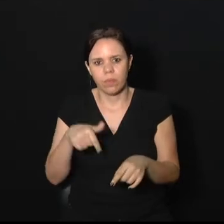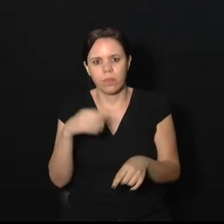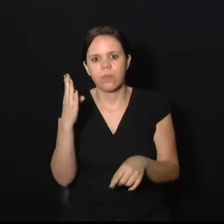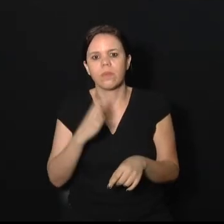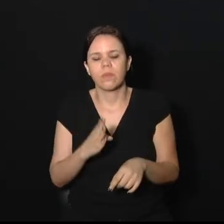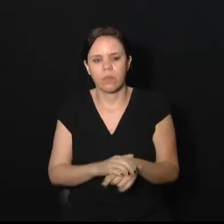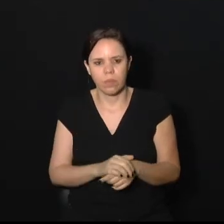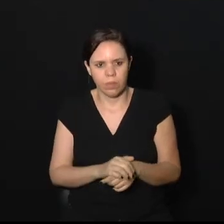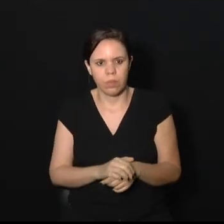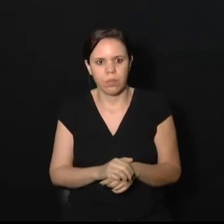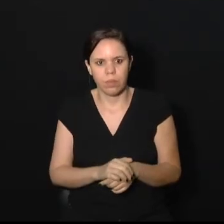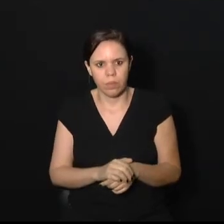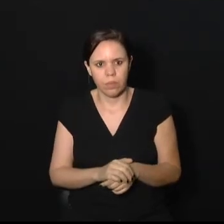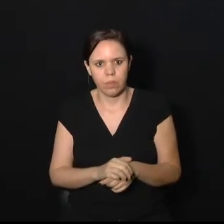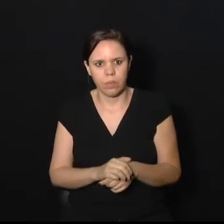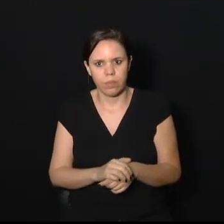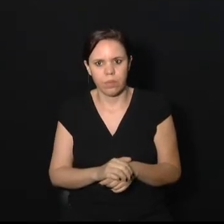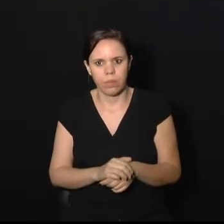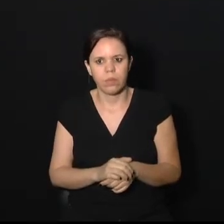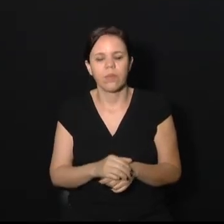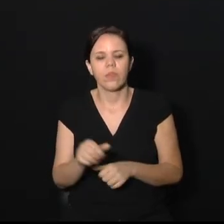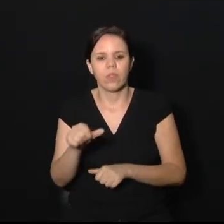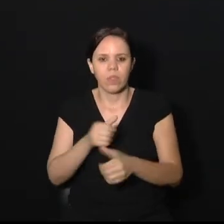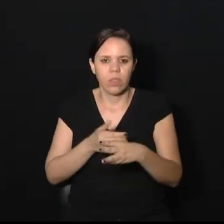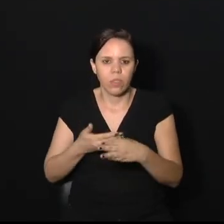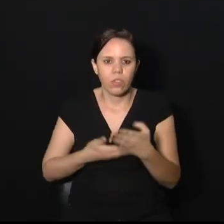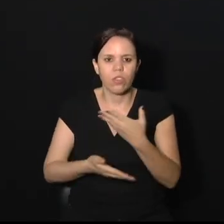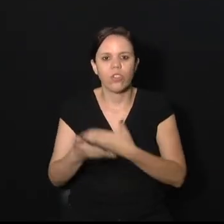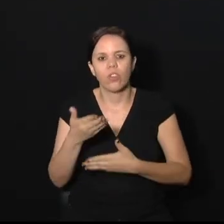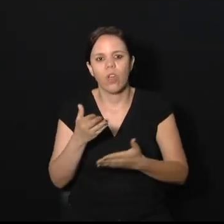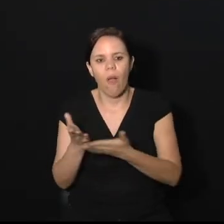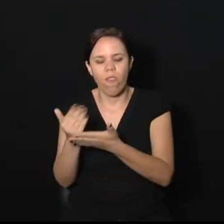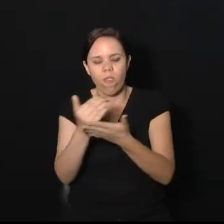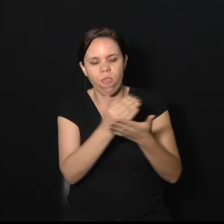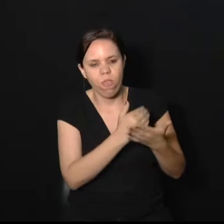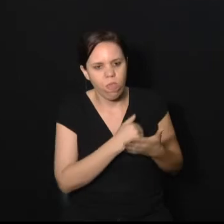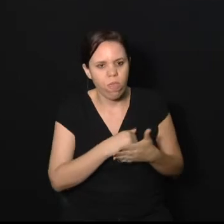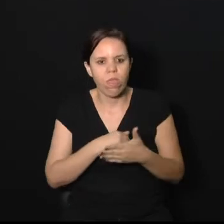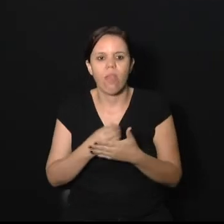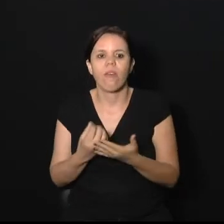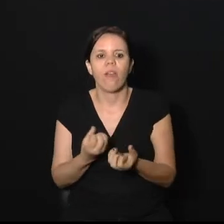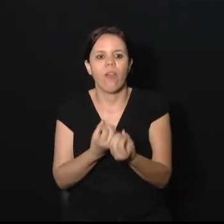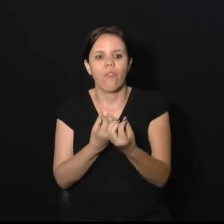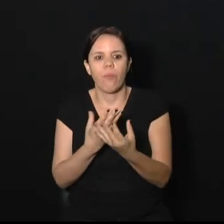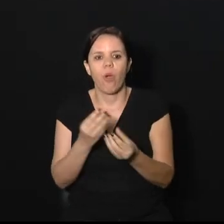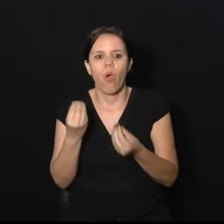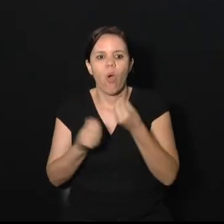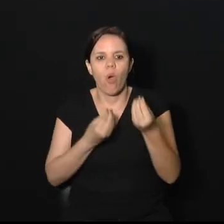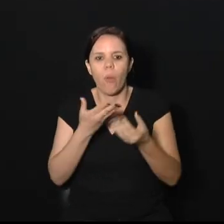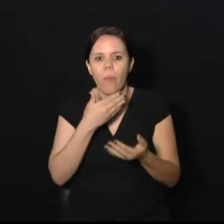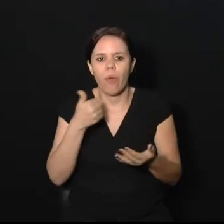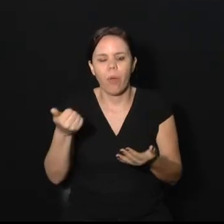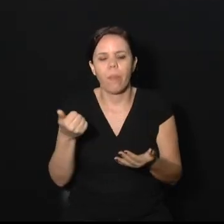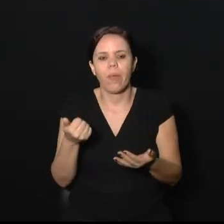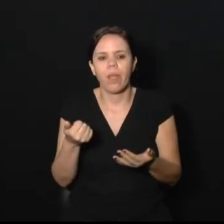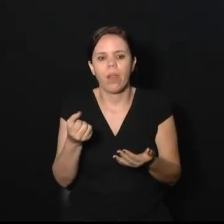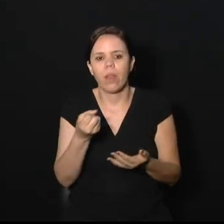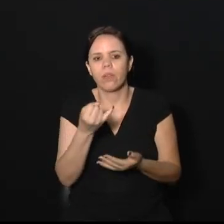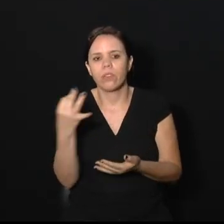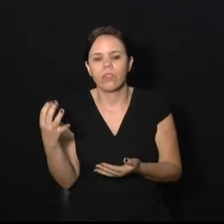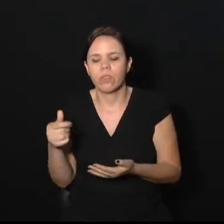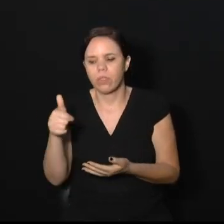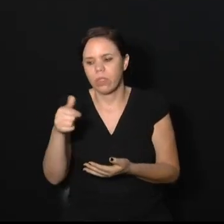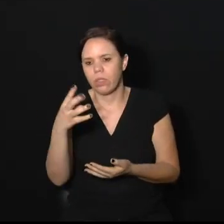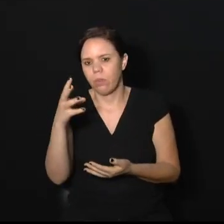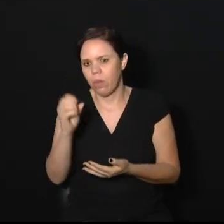que são referências em áreas, a gente faz essa troca, essa análise de dados para identificar como que eu melhoro um indicador. Então, a gente tem 140